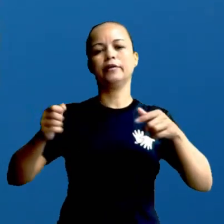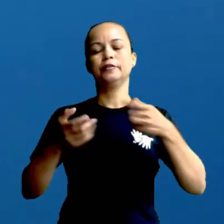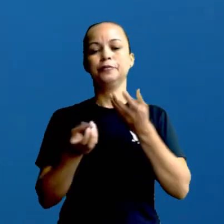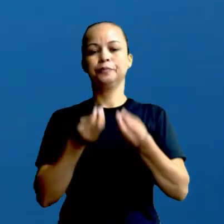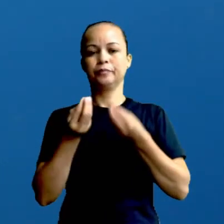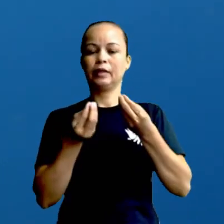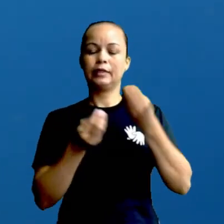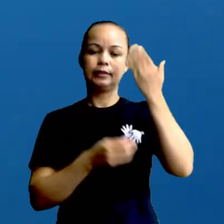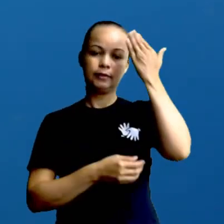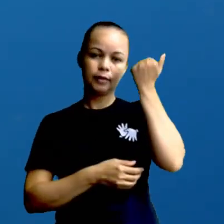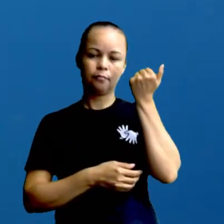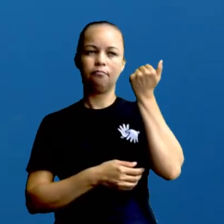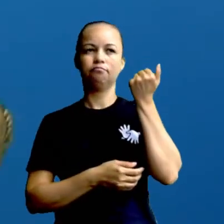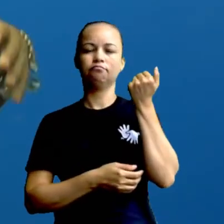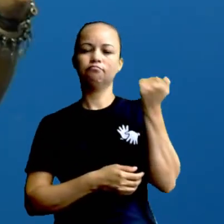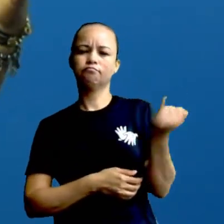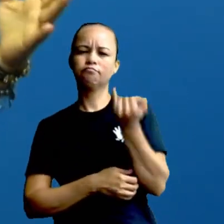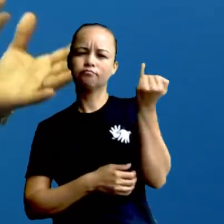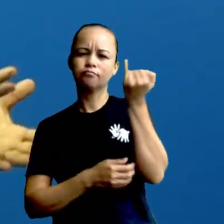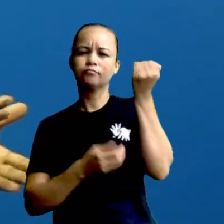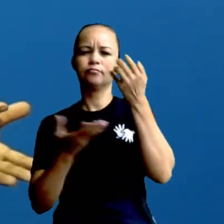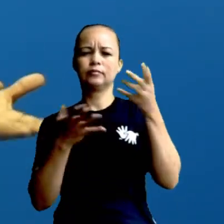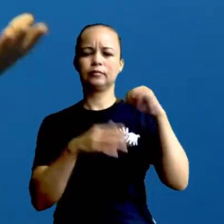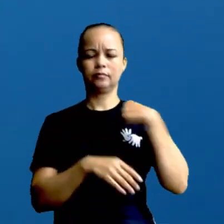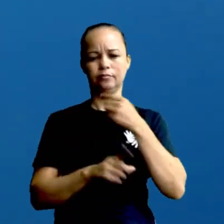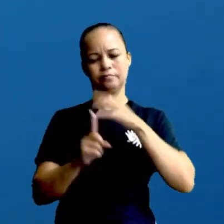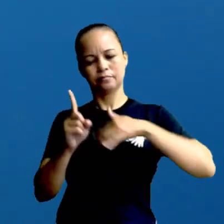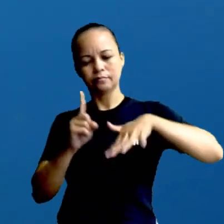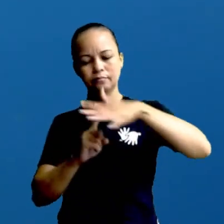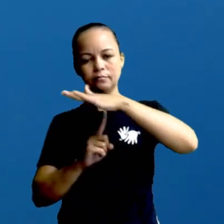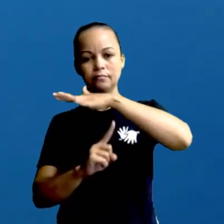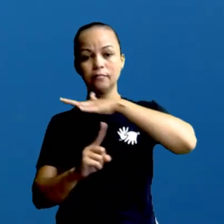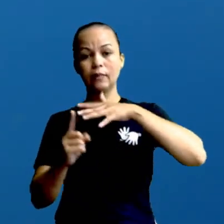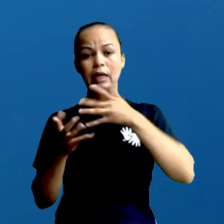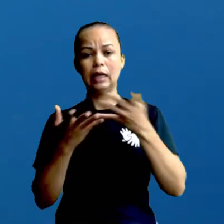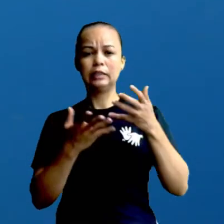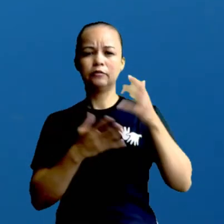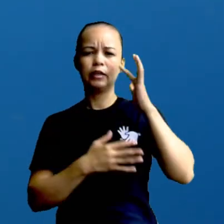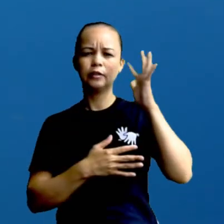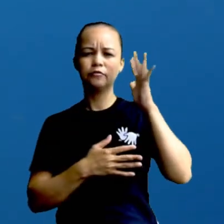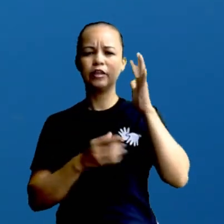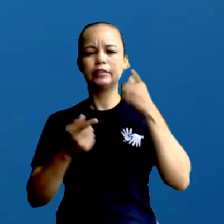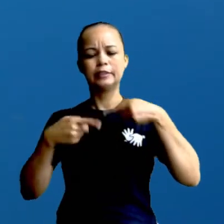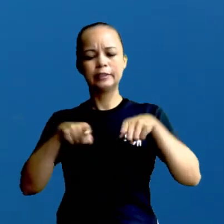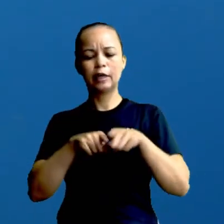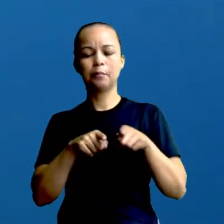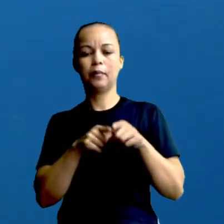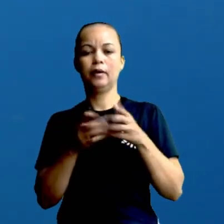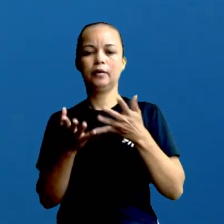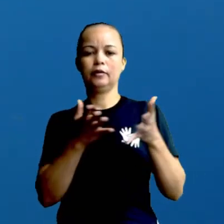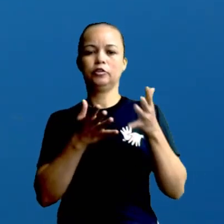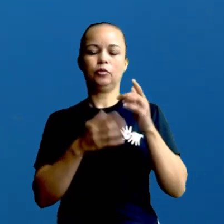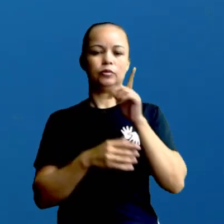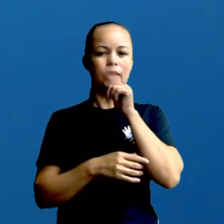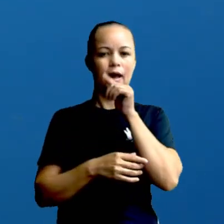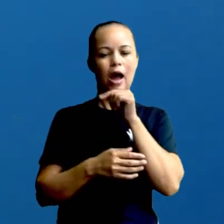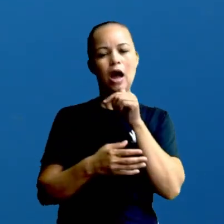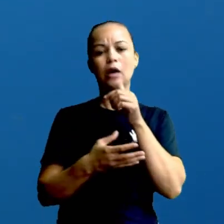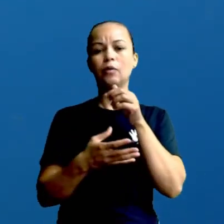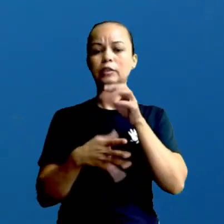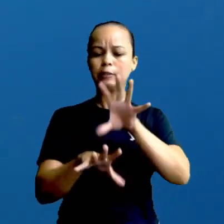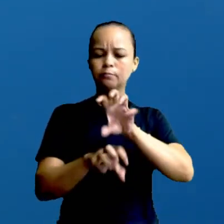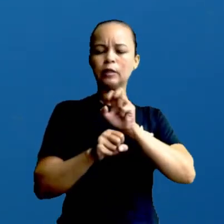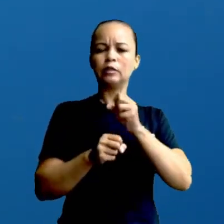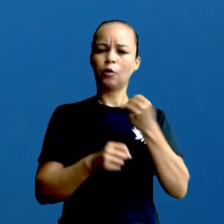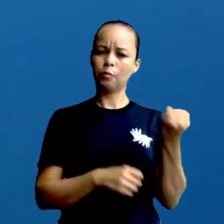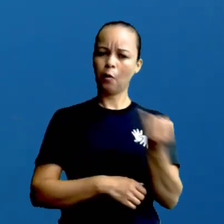da importância que a gente tem para o meio ambiente, que isso vai refletir também na questão da água, desse recurso tão